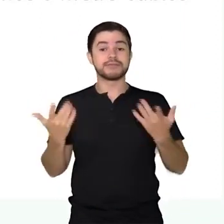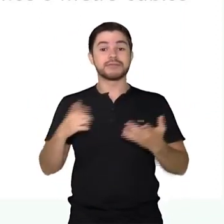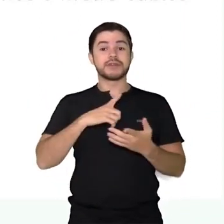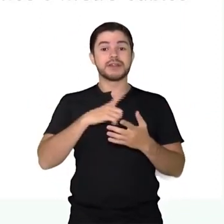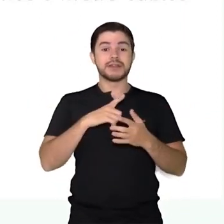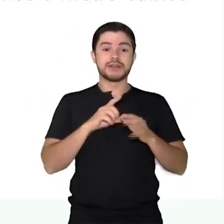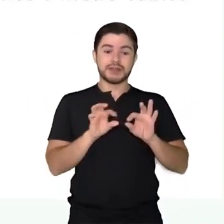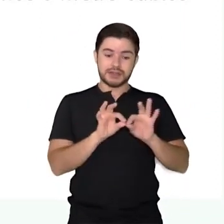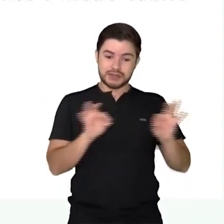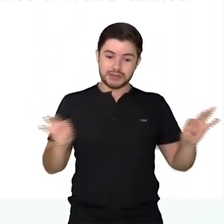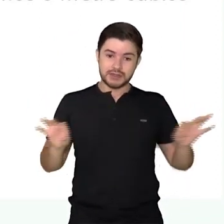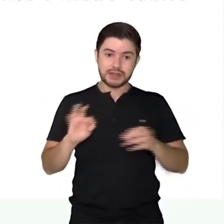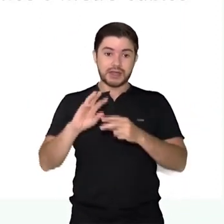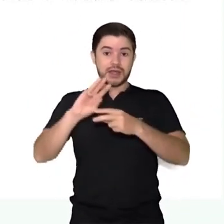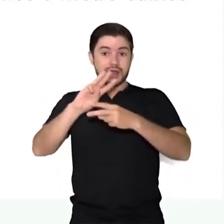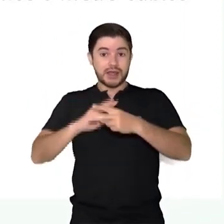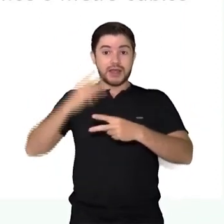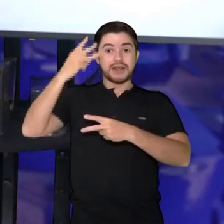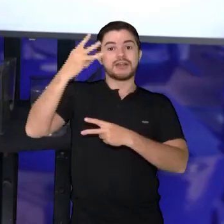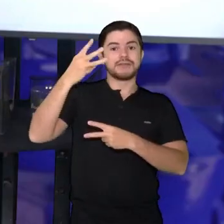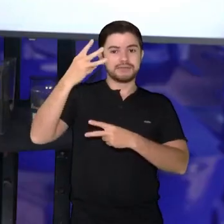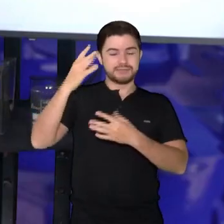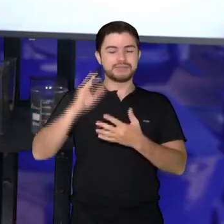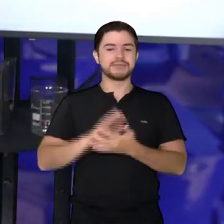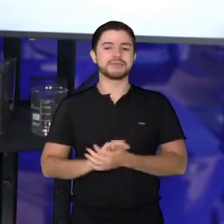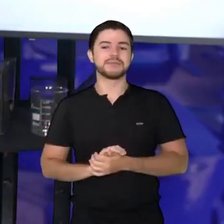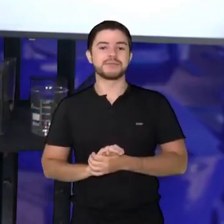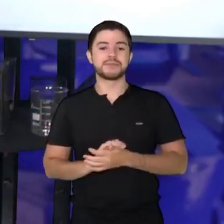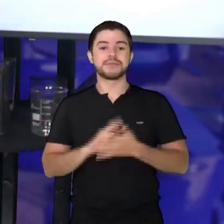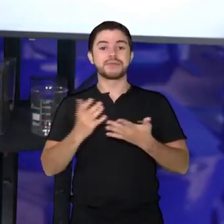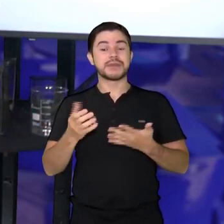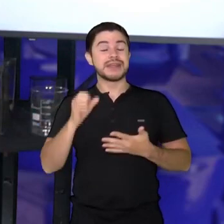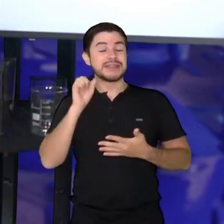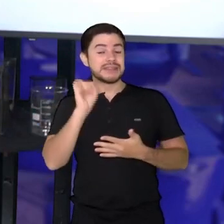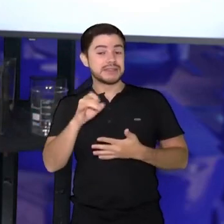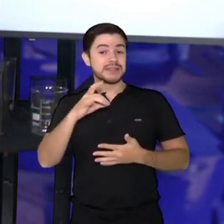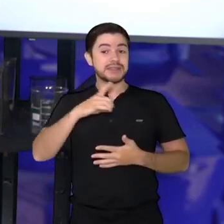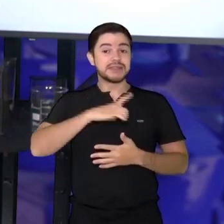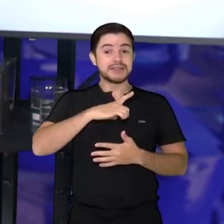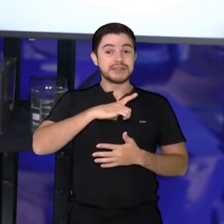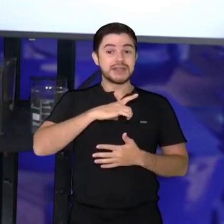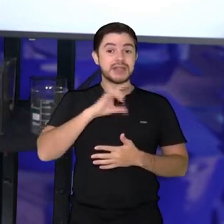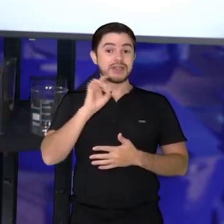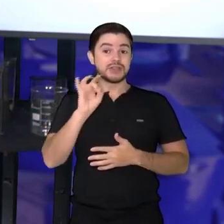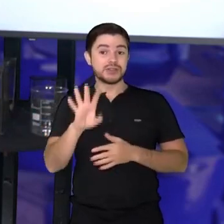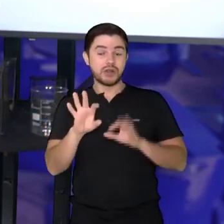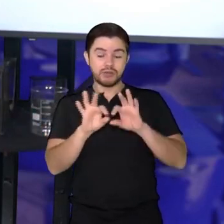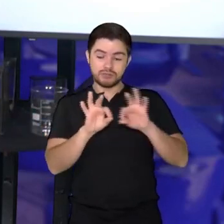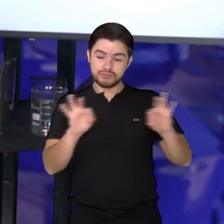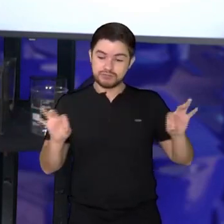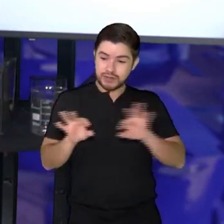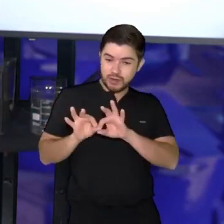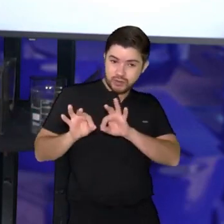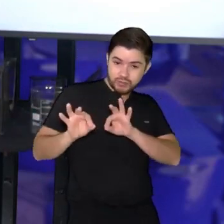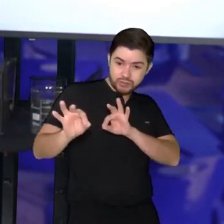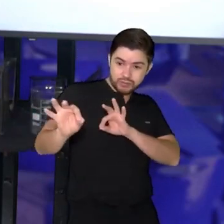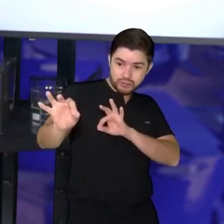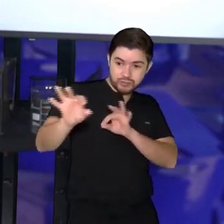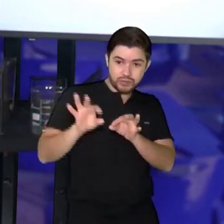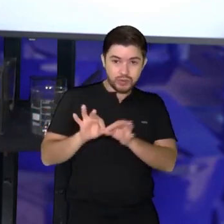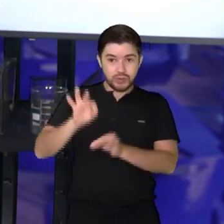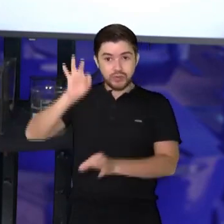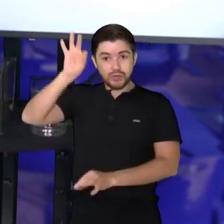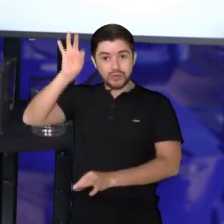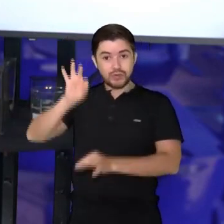metro cúbico com expoente 3. Quando você está vendo apenas o comprimento, né, a distância